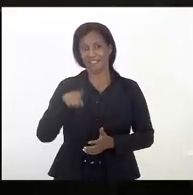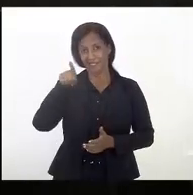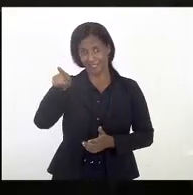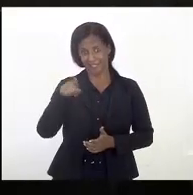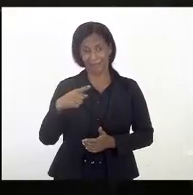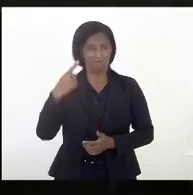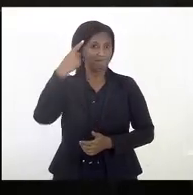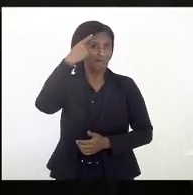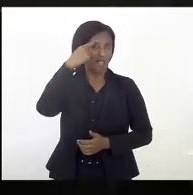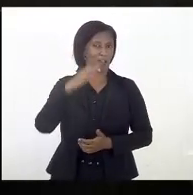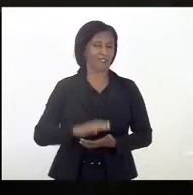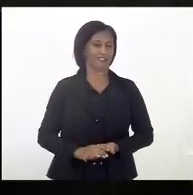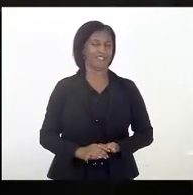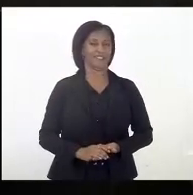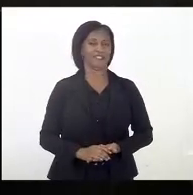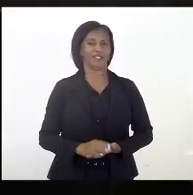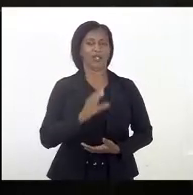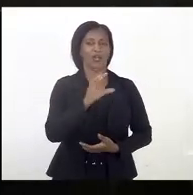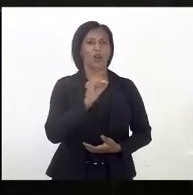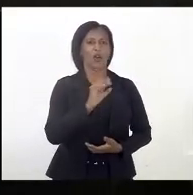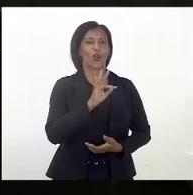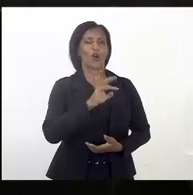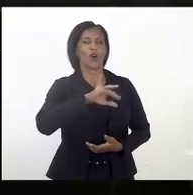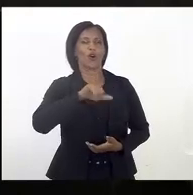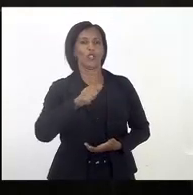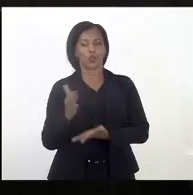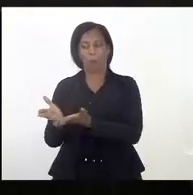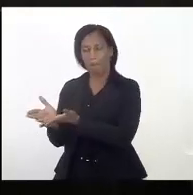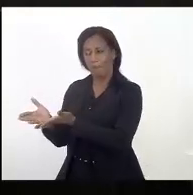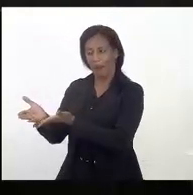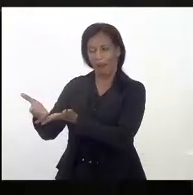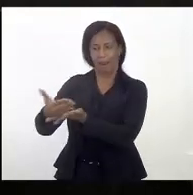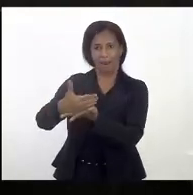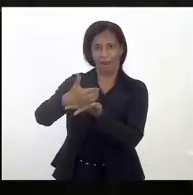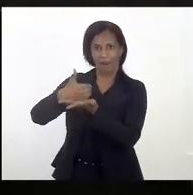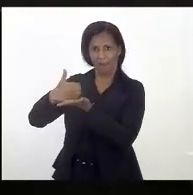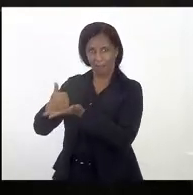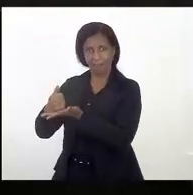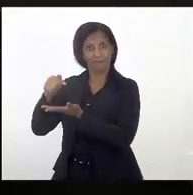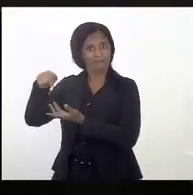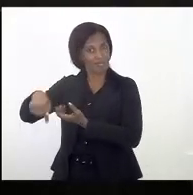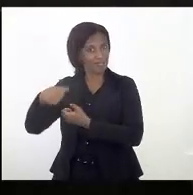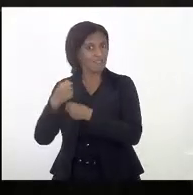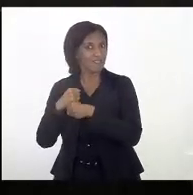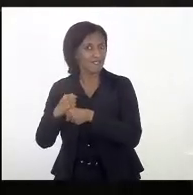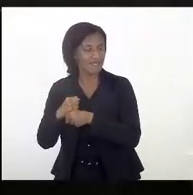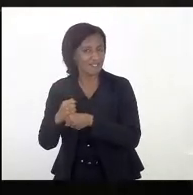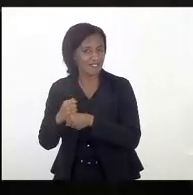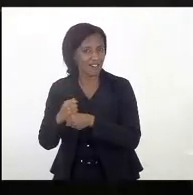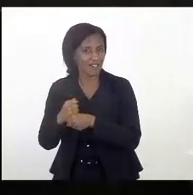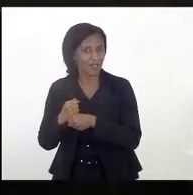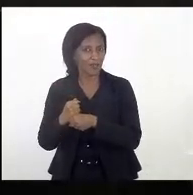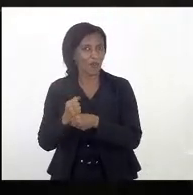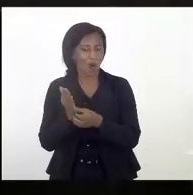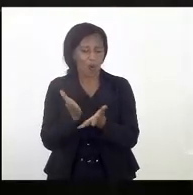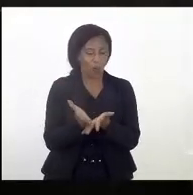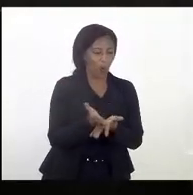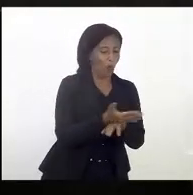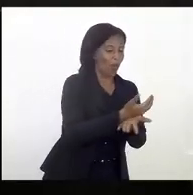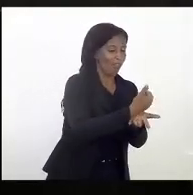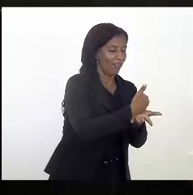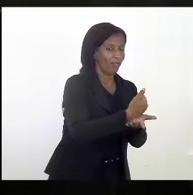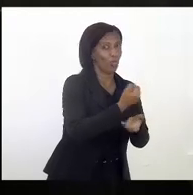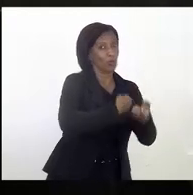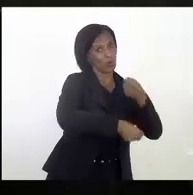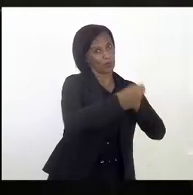que o cotejo seja entre o arrecadado deste ano com arrecadado do